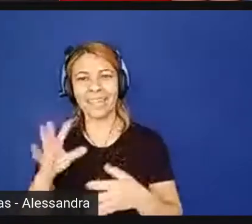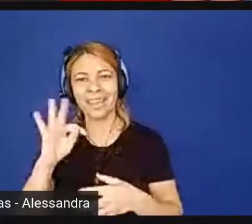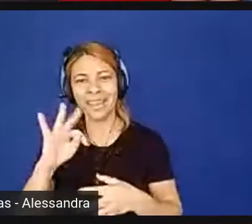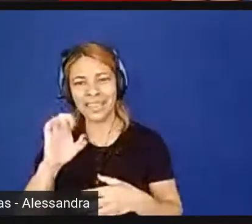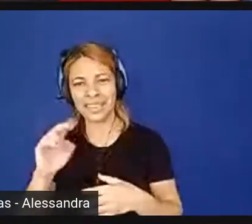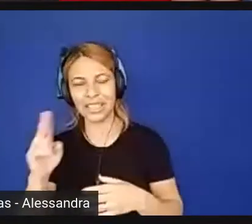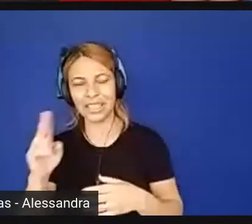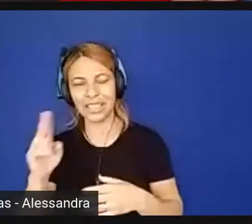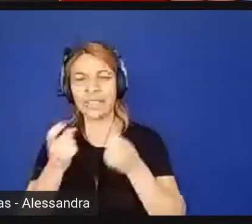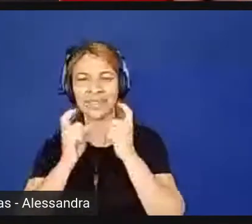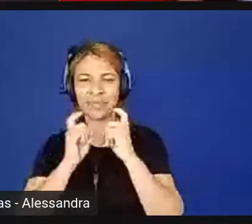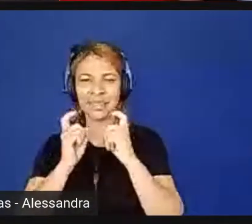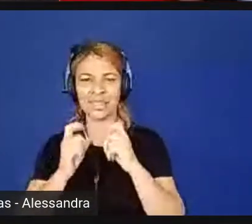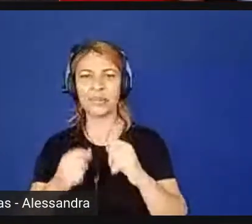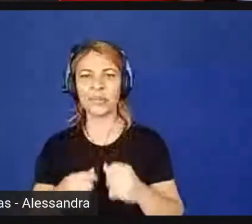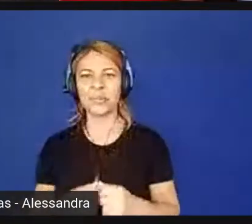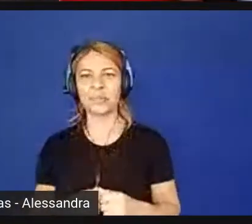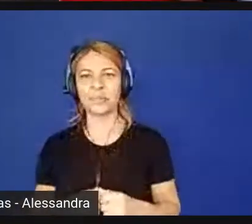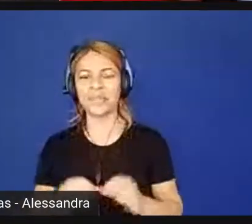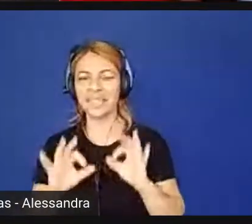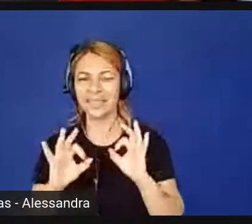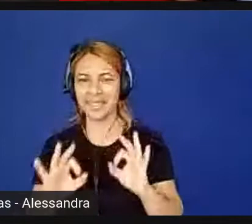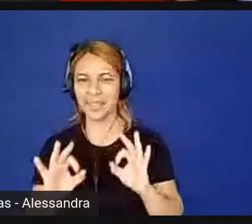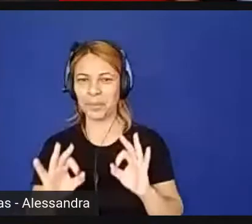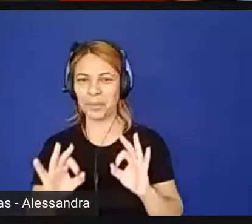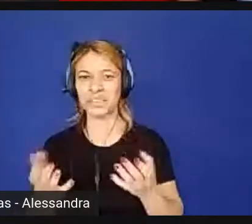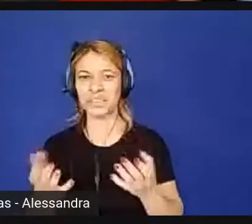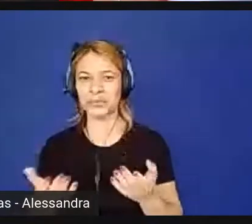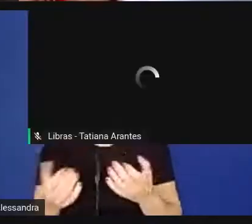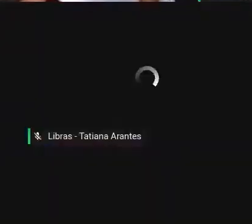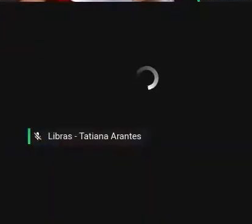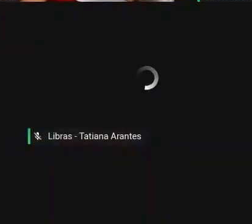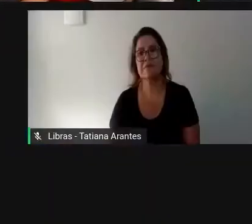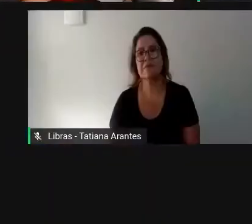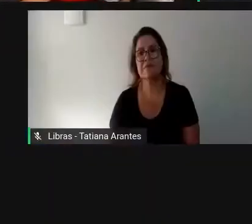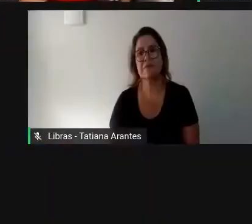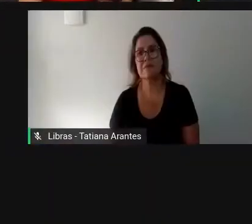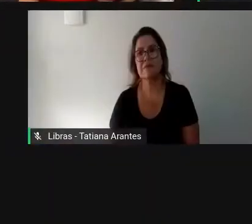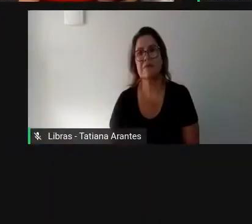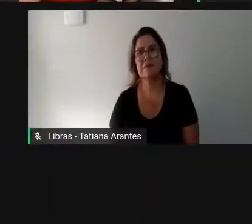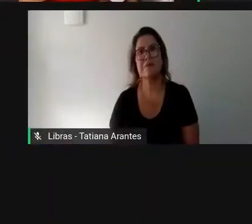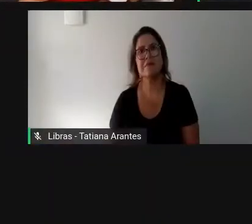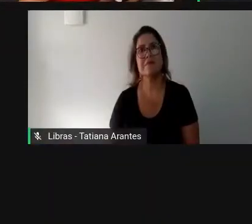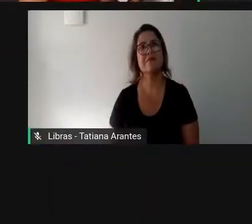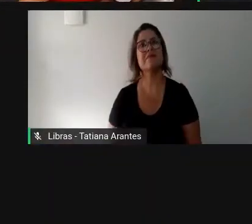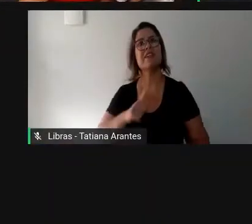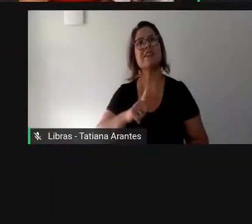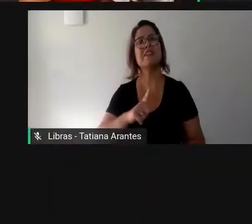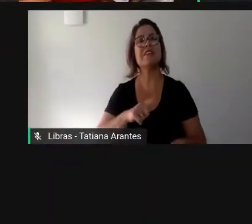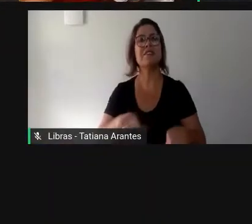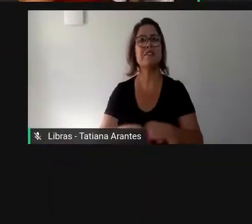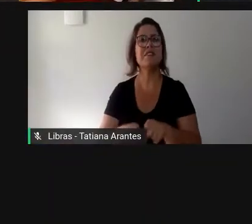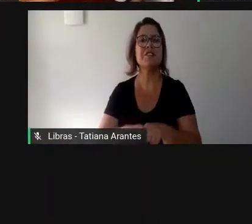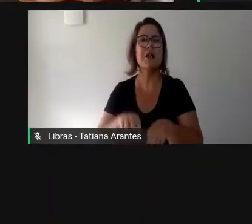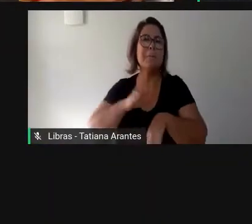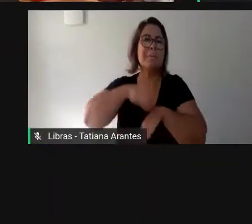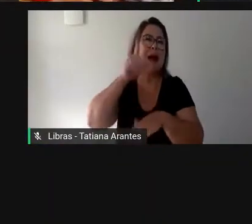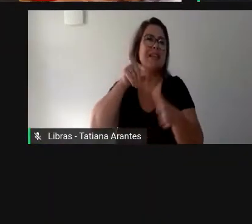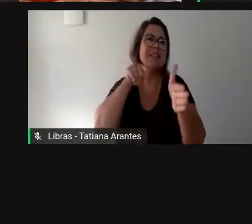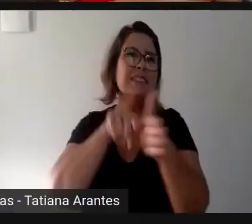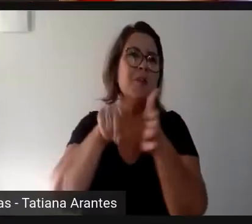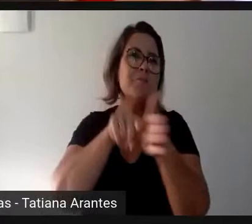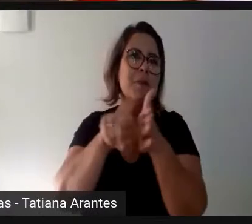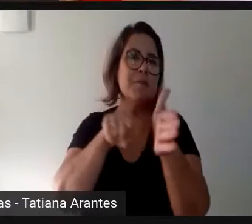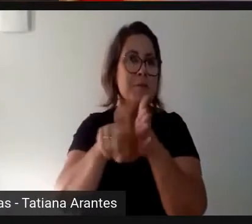administração. Exatamente. Infelizmente, então, eu tinha muito ainda questionamento para levantar,